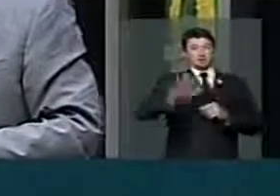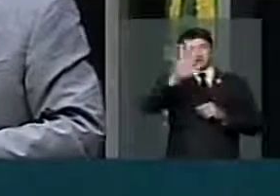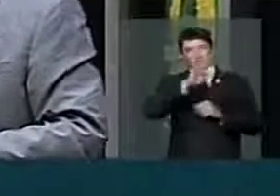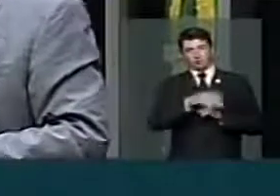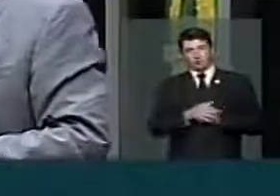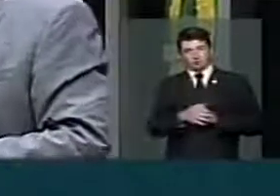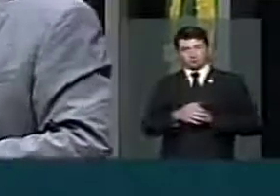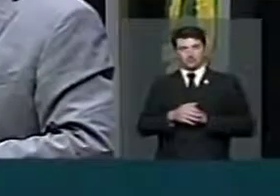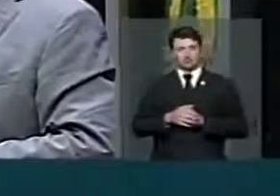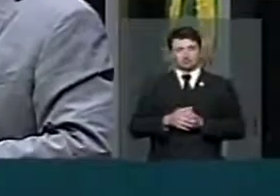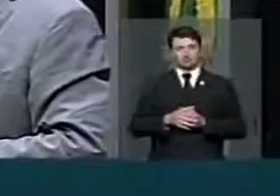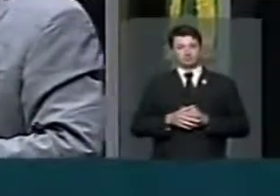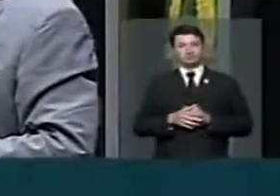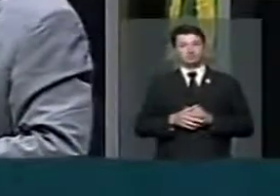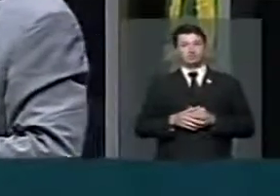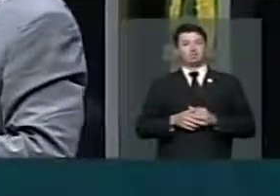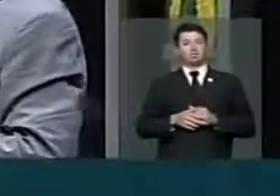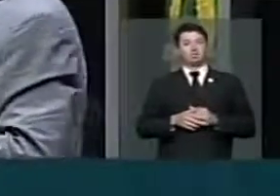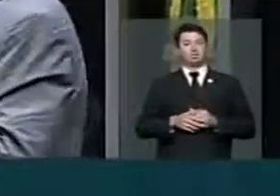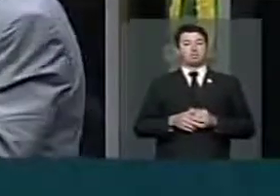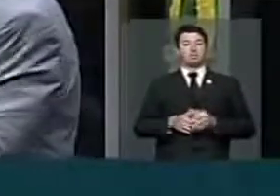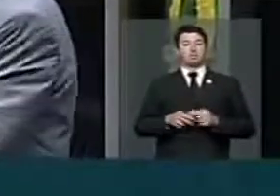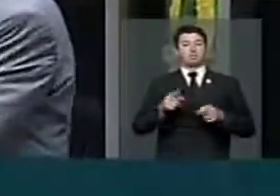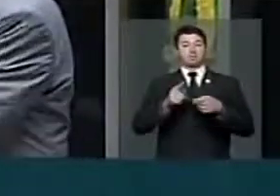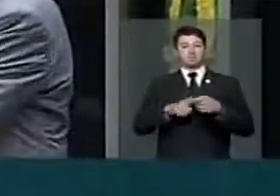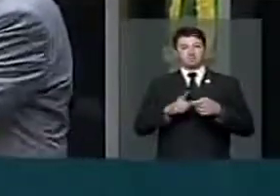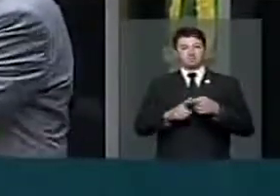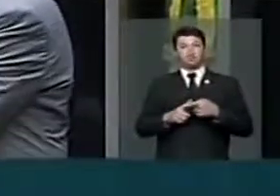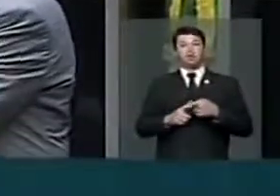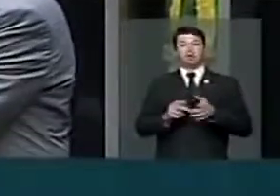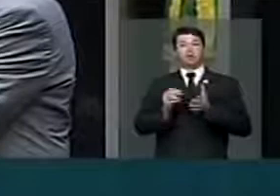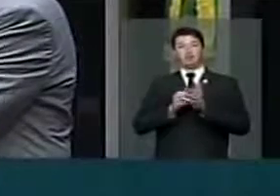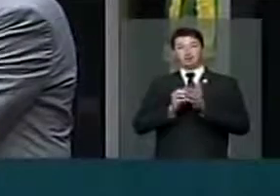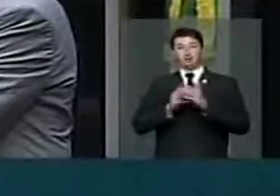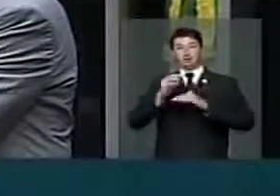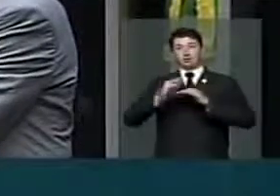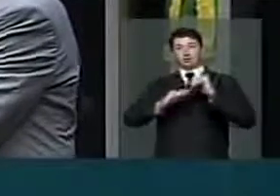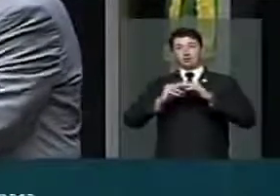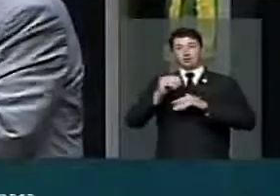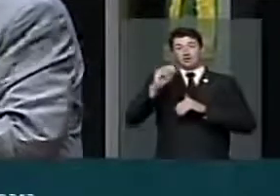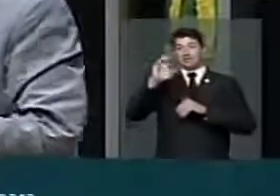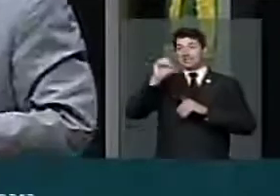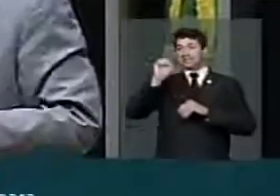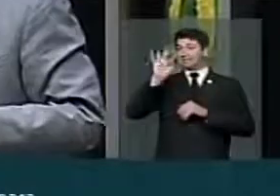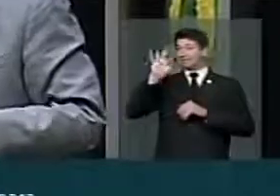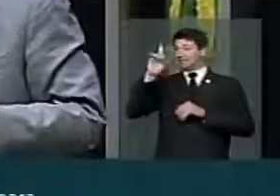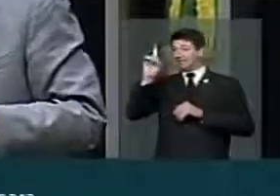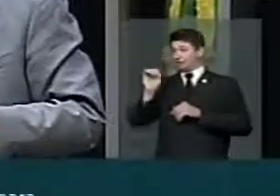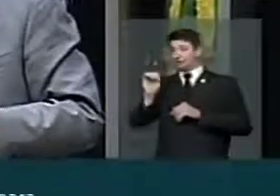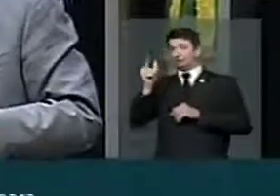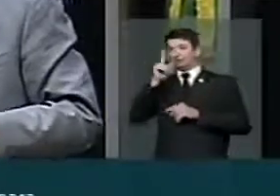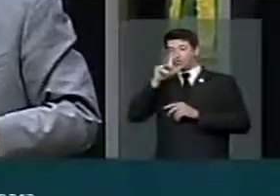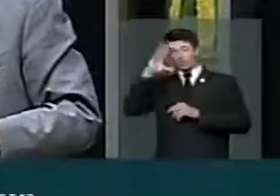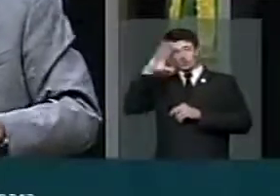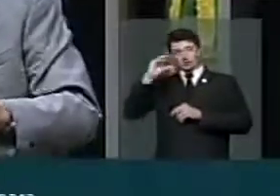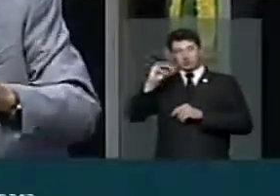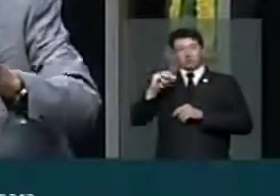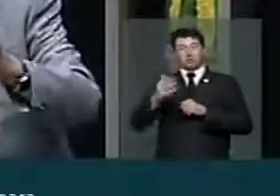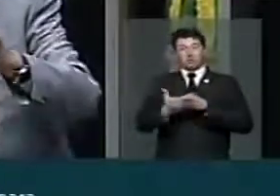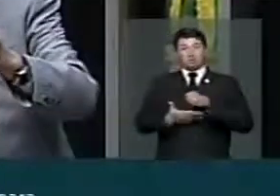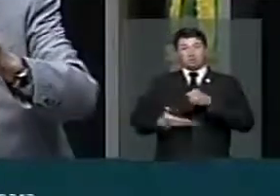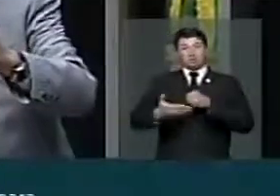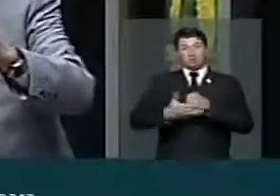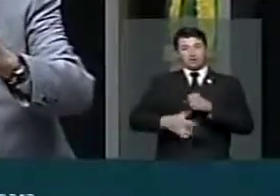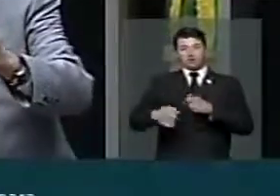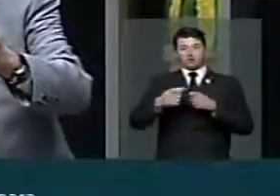em decorrência da falta de uma carreira de Estado para que dê a tranquilidade mínima para